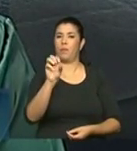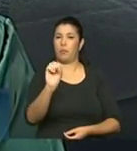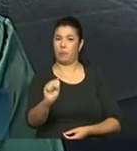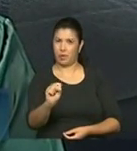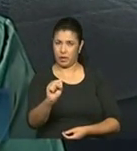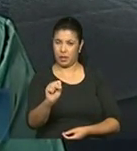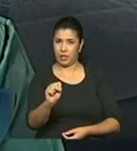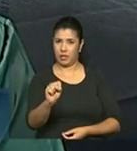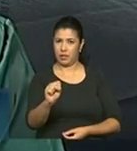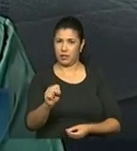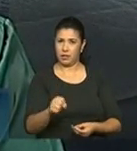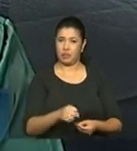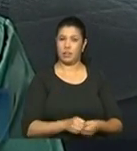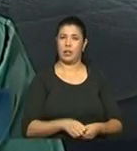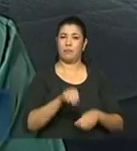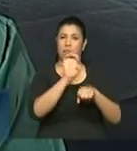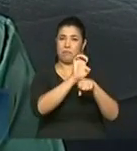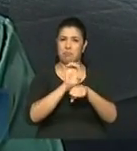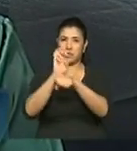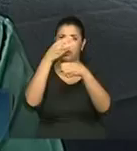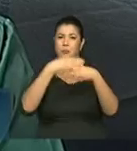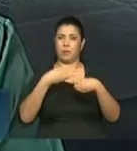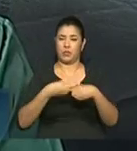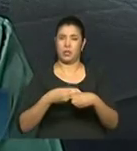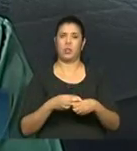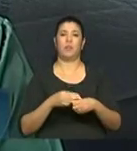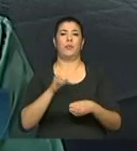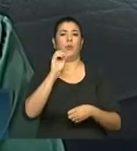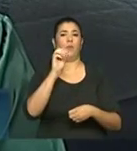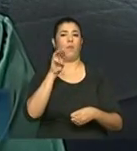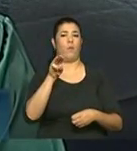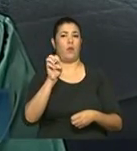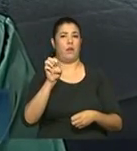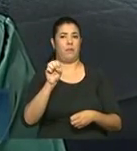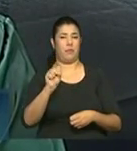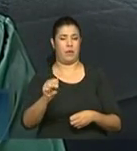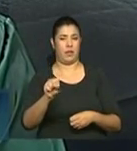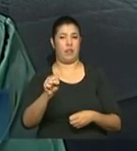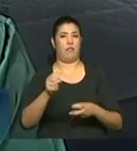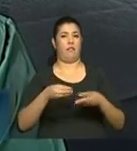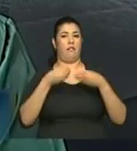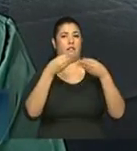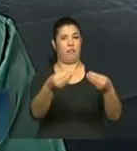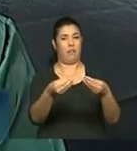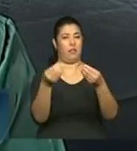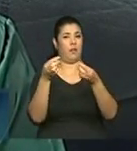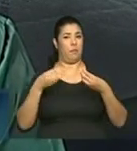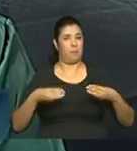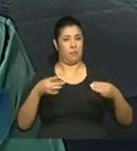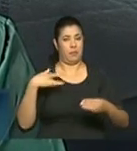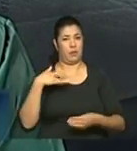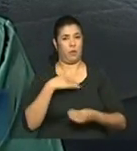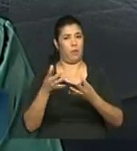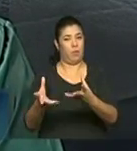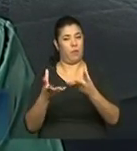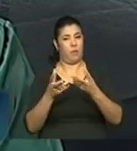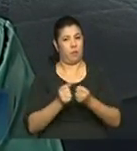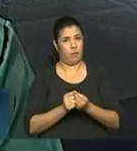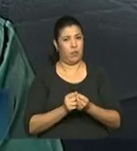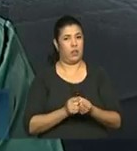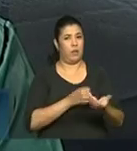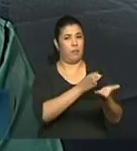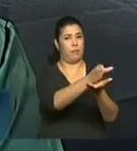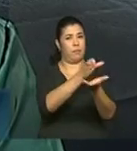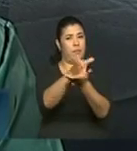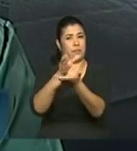é distribuída aos estados e municípios pelo Ministério da Saúde. E ela o tratamento pode durar de